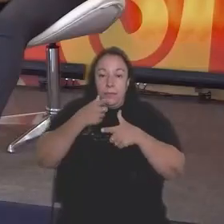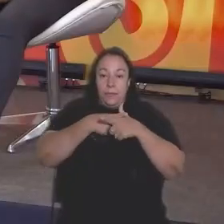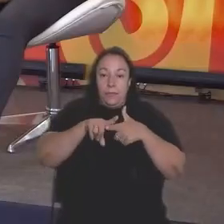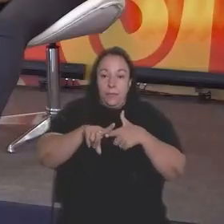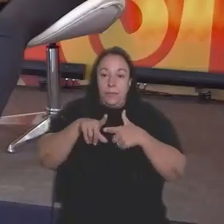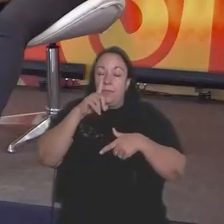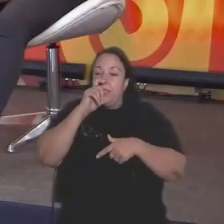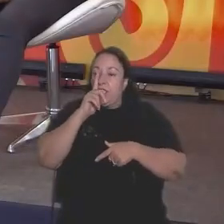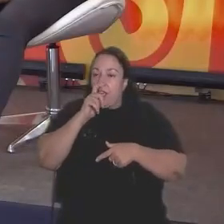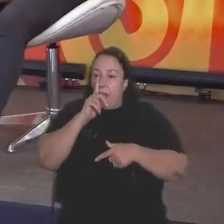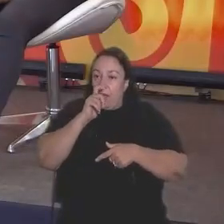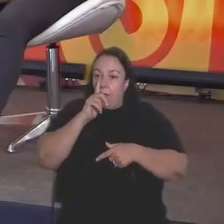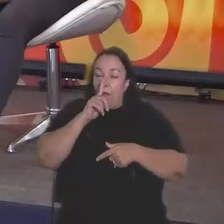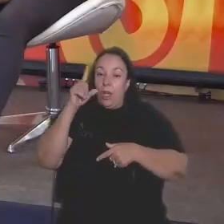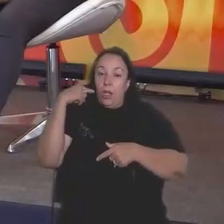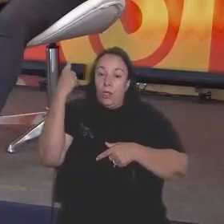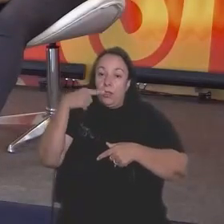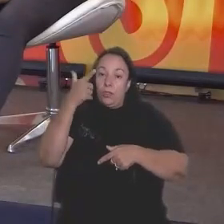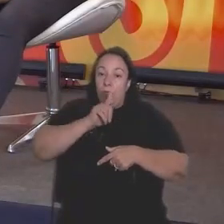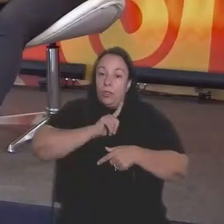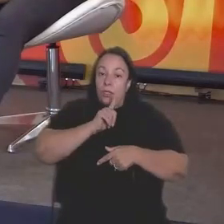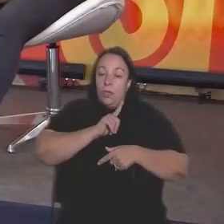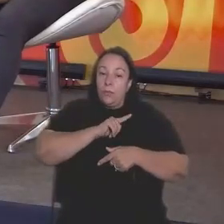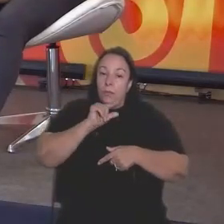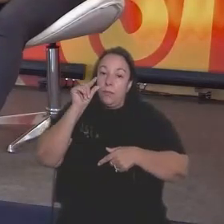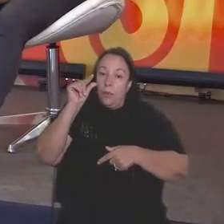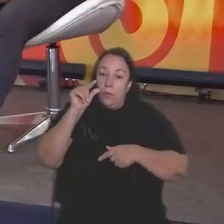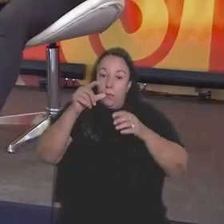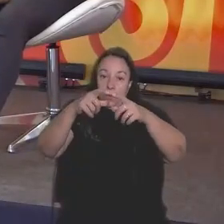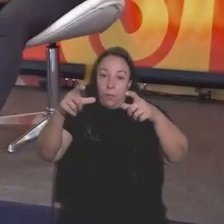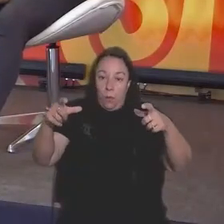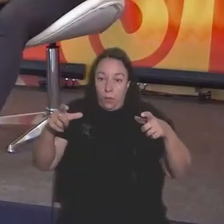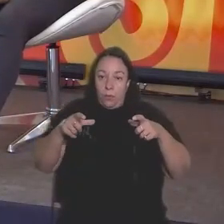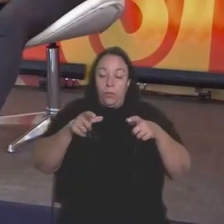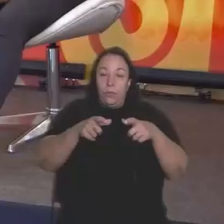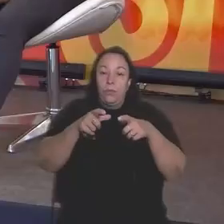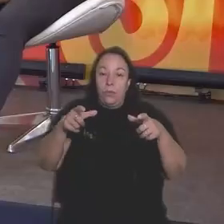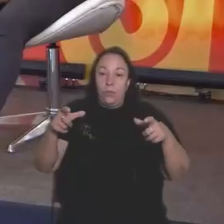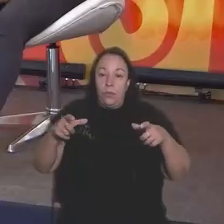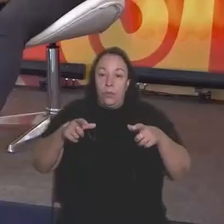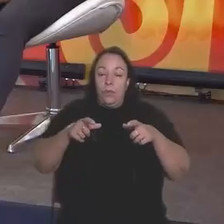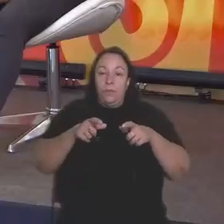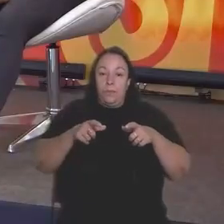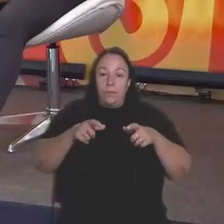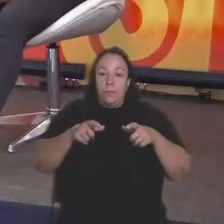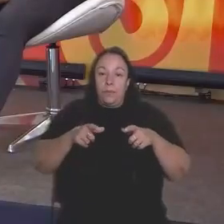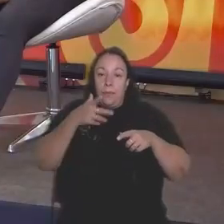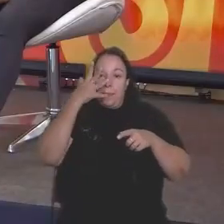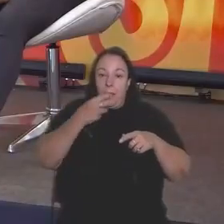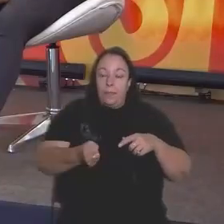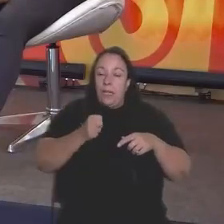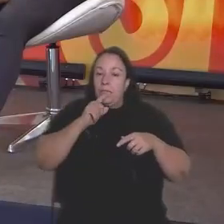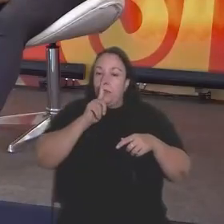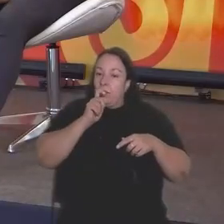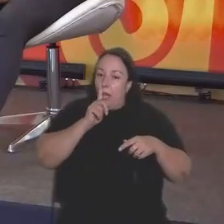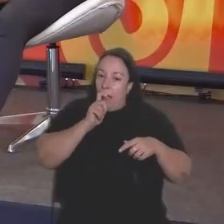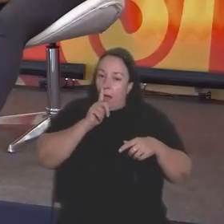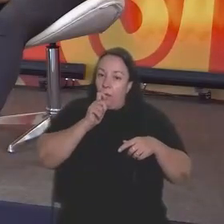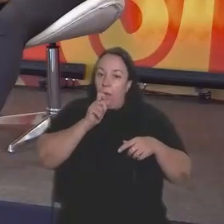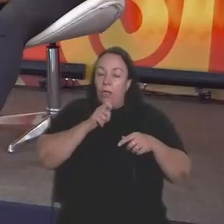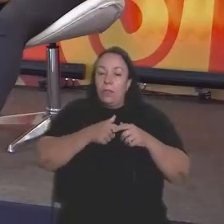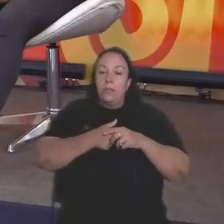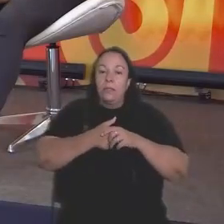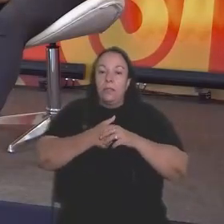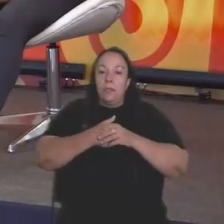problema de água. Mas nós temos poucos pontos de captação. E não sei se vocês já foram em algum ponto de captação, né, César? César já foi.